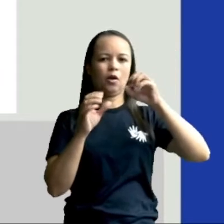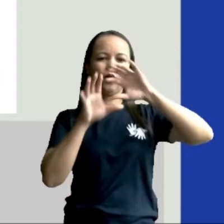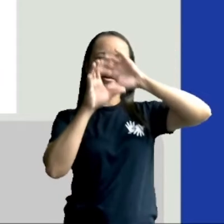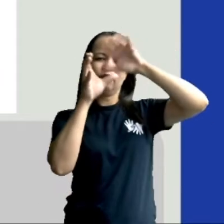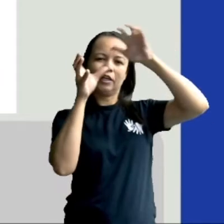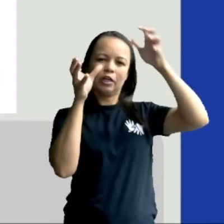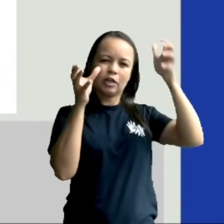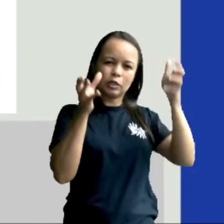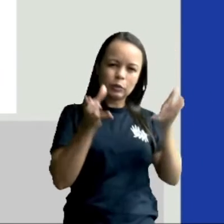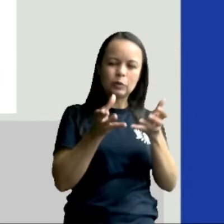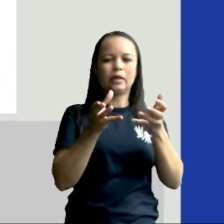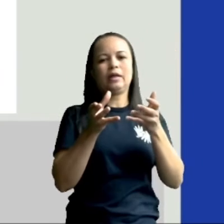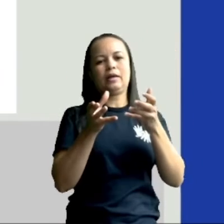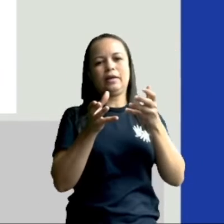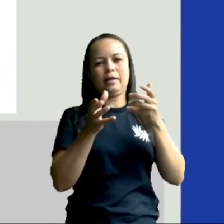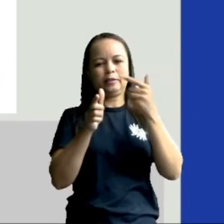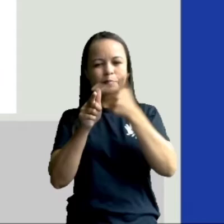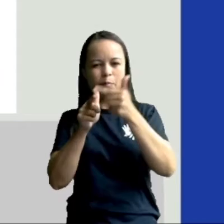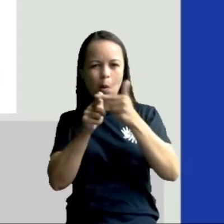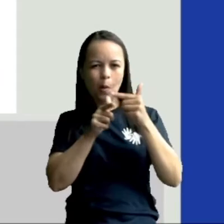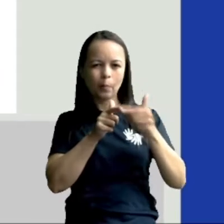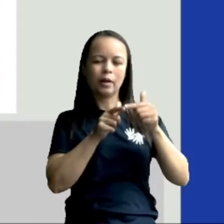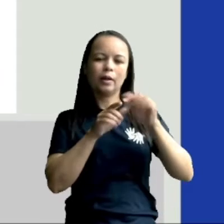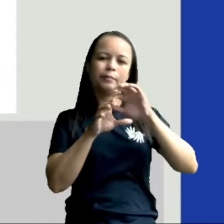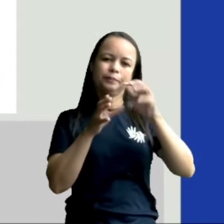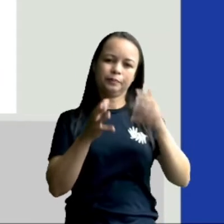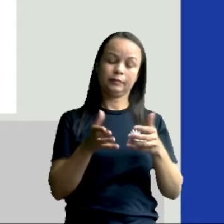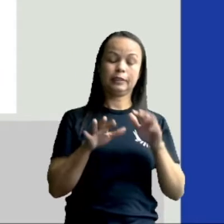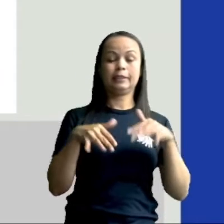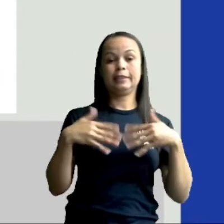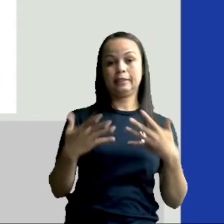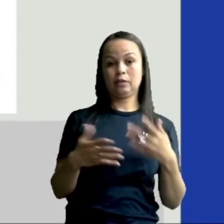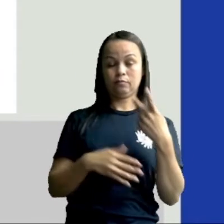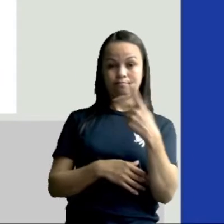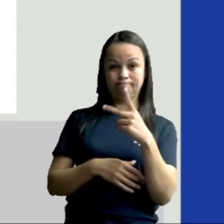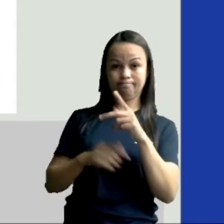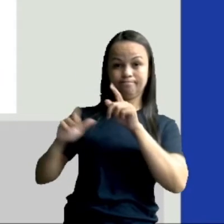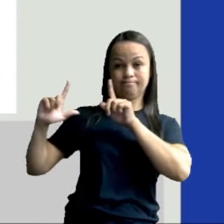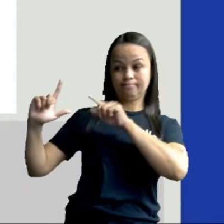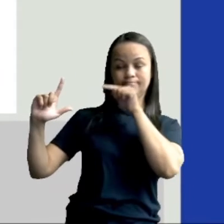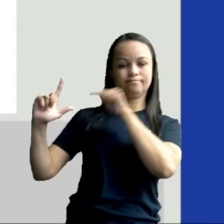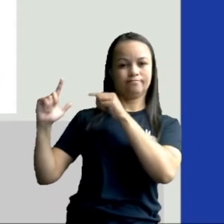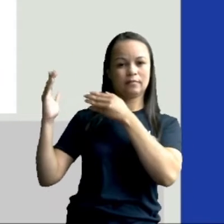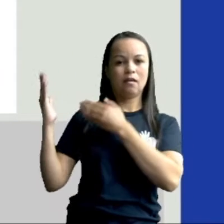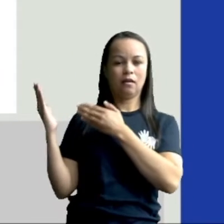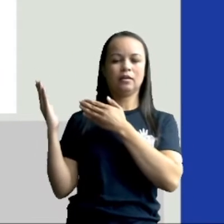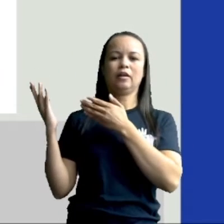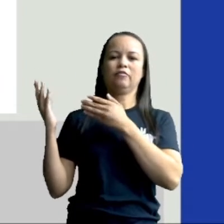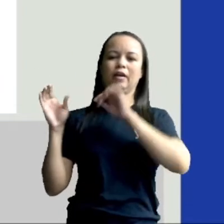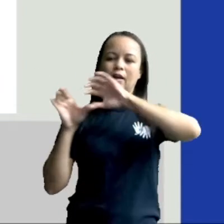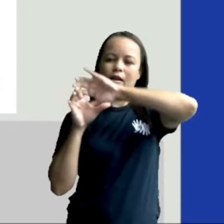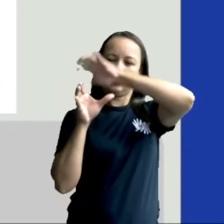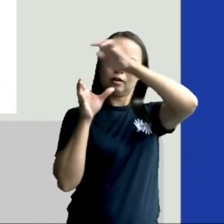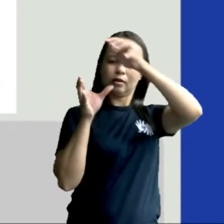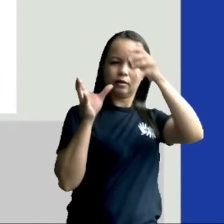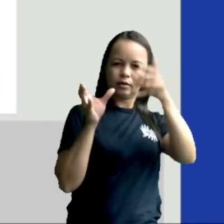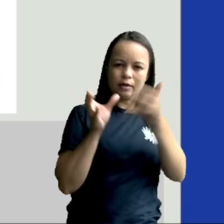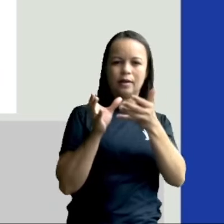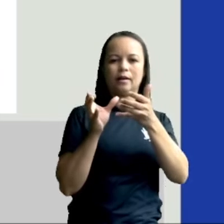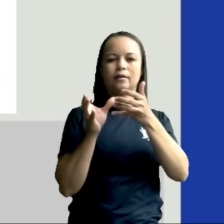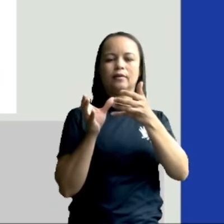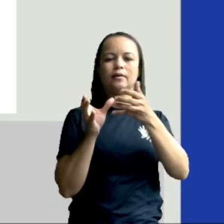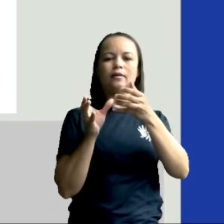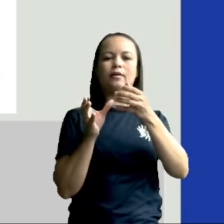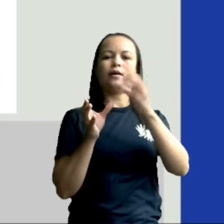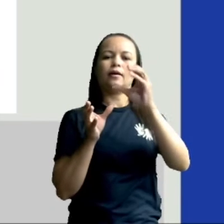Ela vai prejudicar alguma coisa. Então, pessoal, isso aí vai, primeiro, causar aquele buraco enorme na camada de